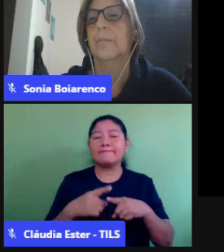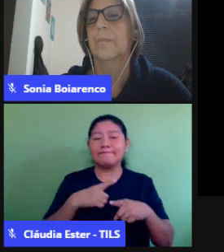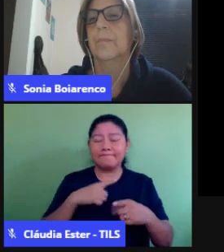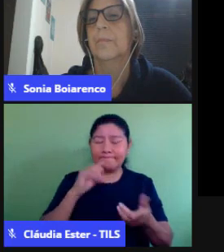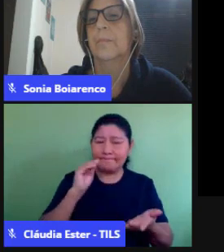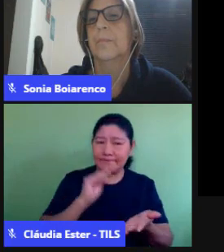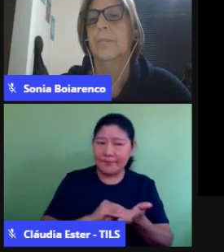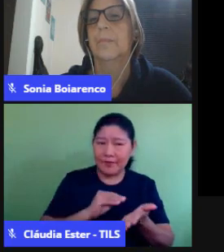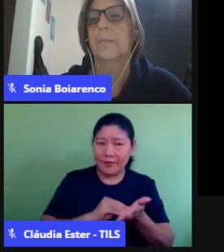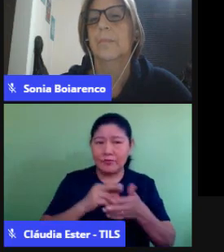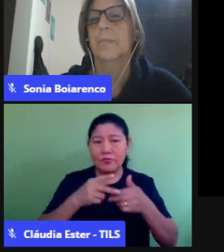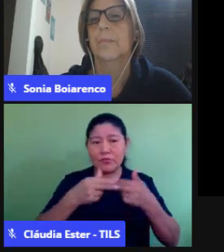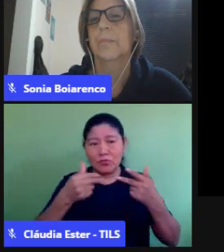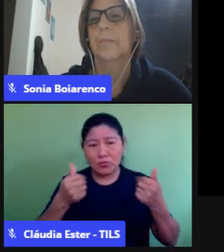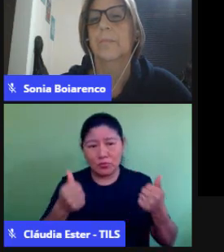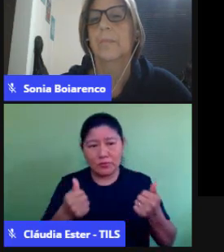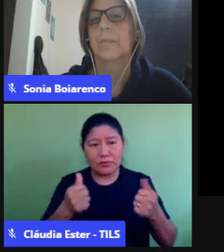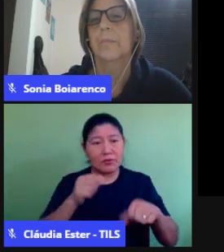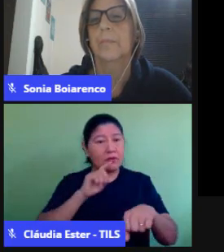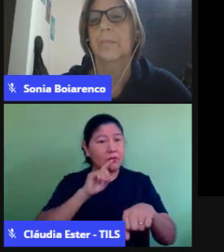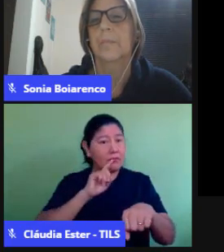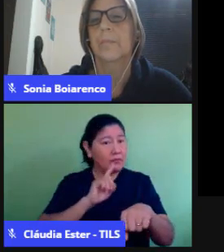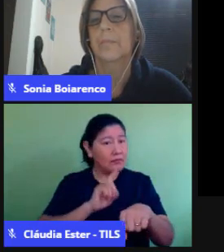momento, principalmente, de